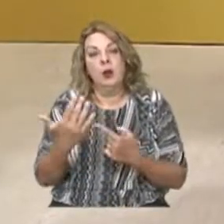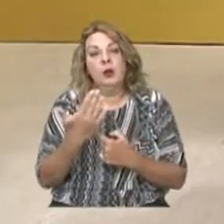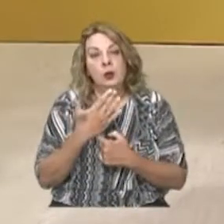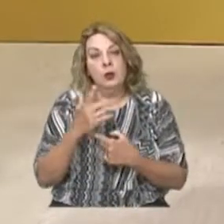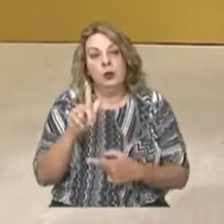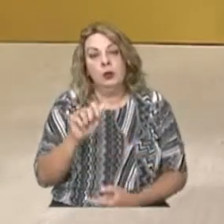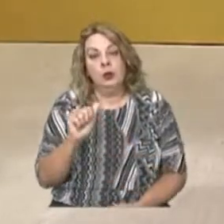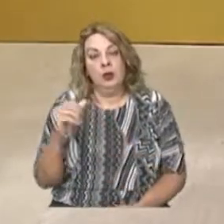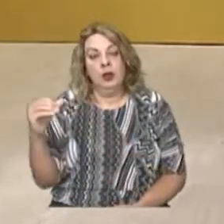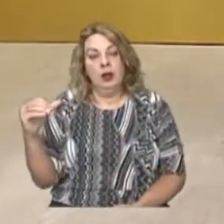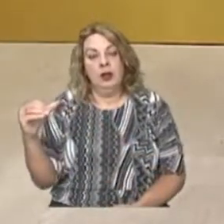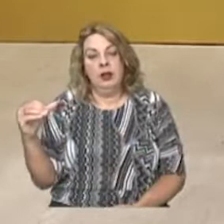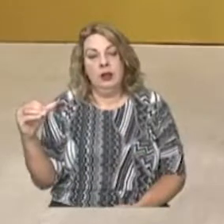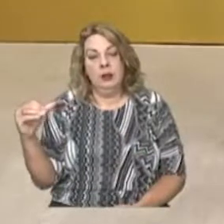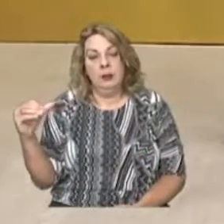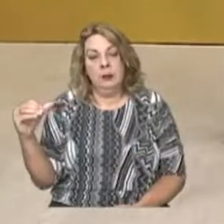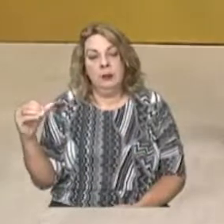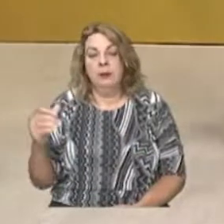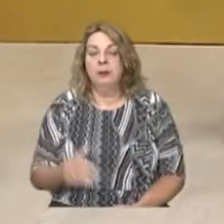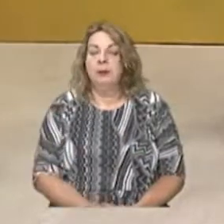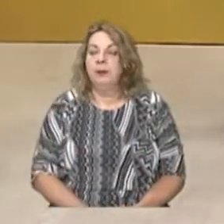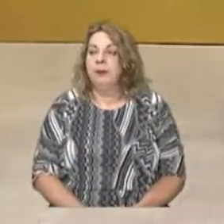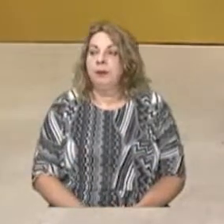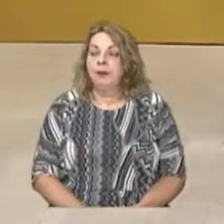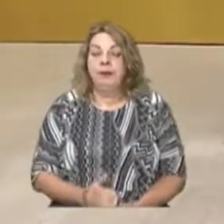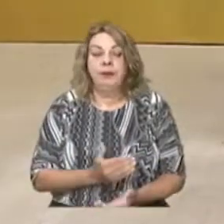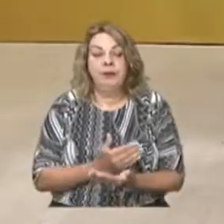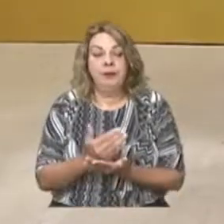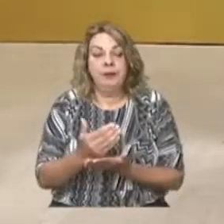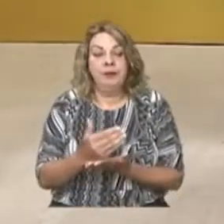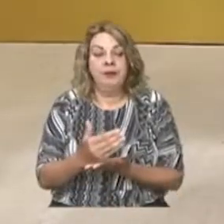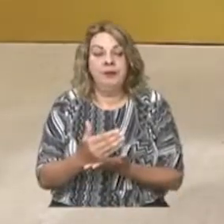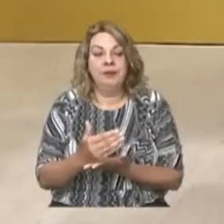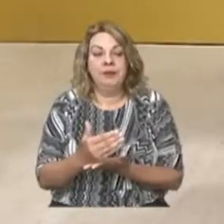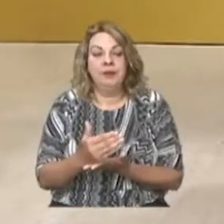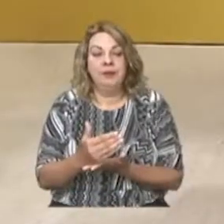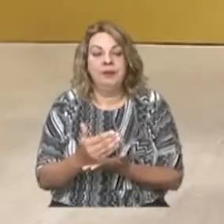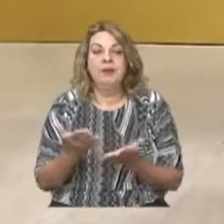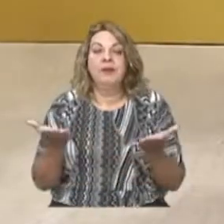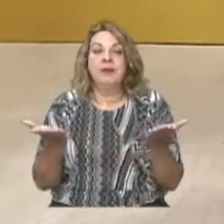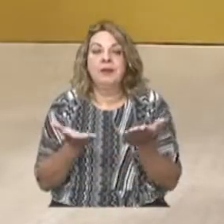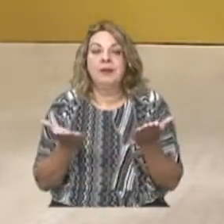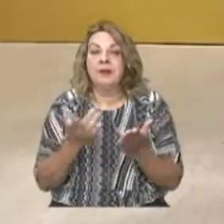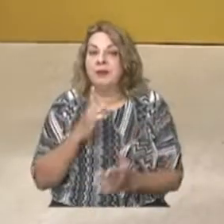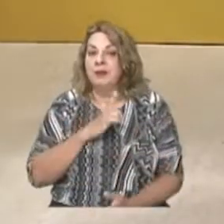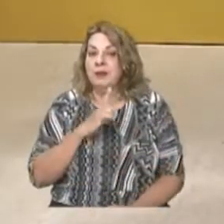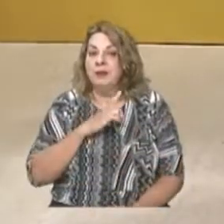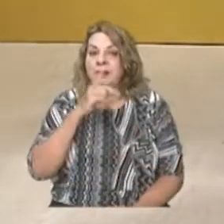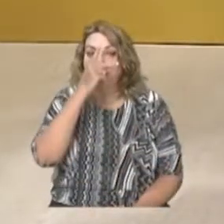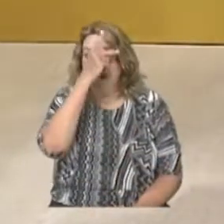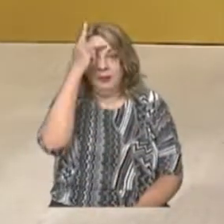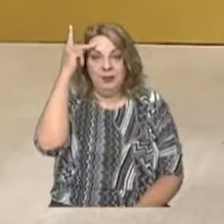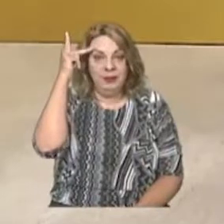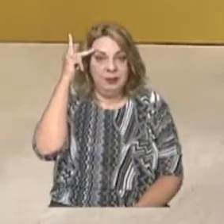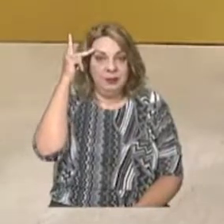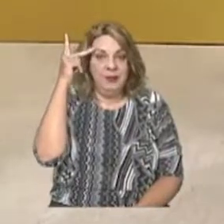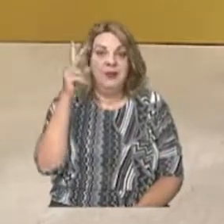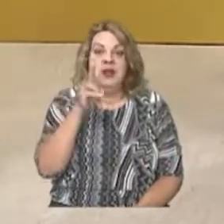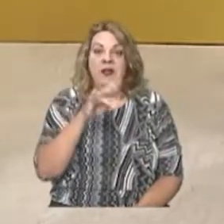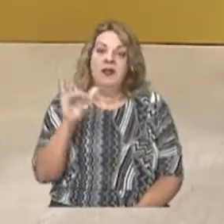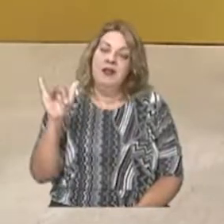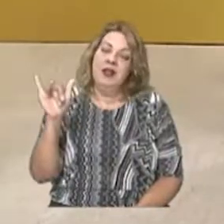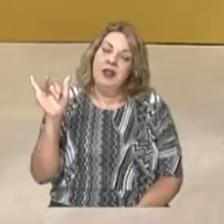GAC, fica na torcida. É isso mesmo, vamos começar a felicidade do Domingão. Hoje tem gente que vai passar o resto do